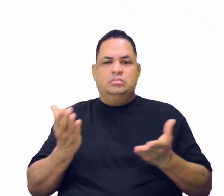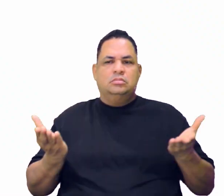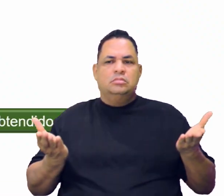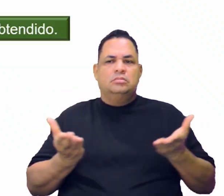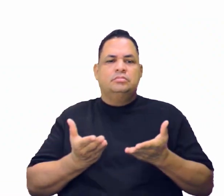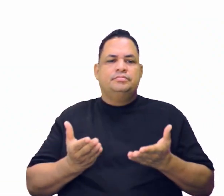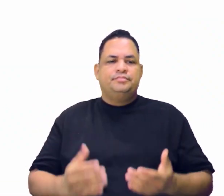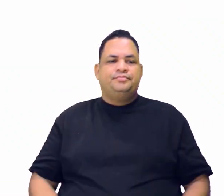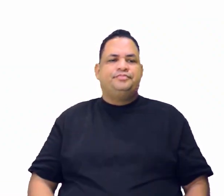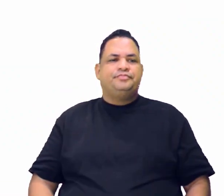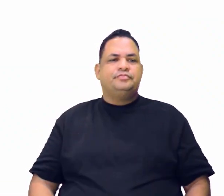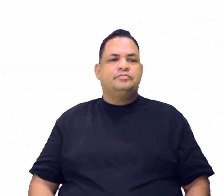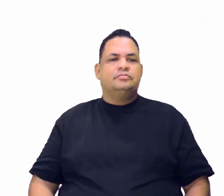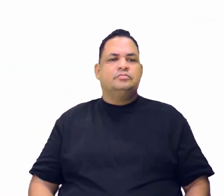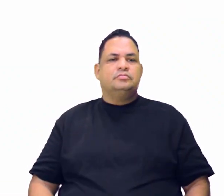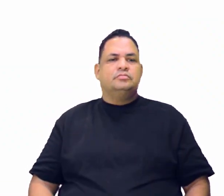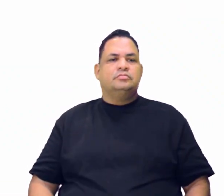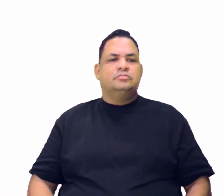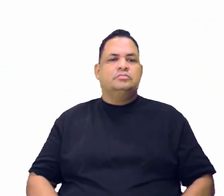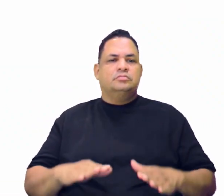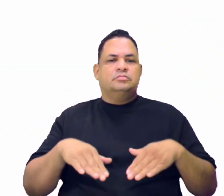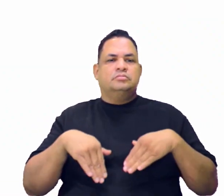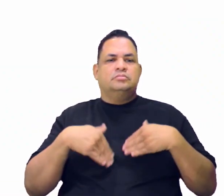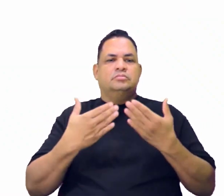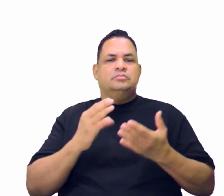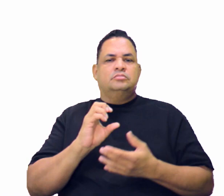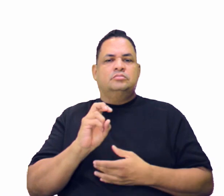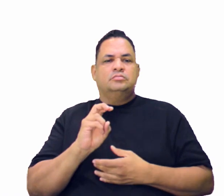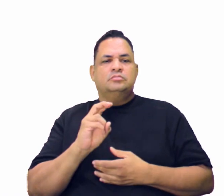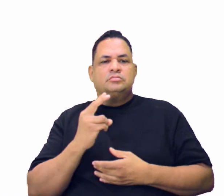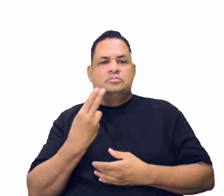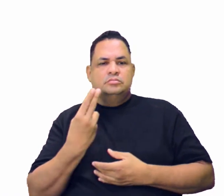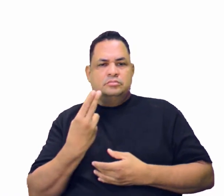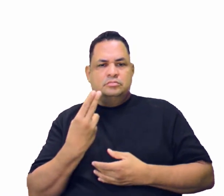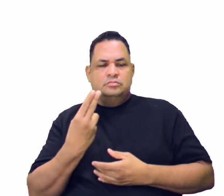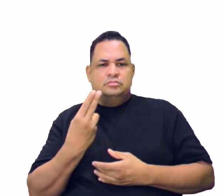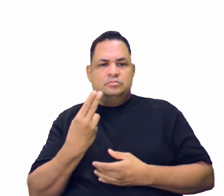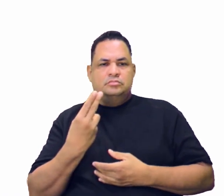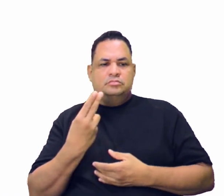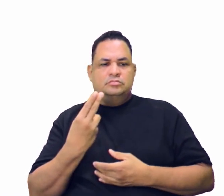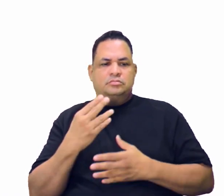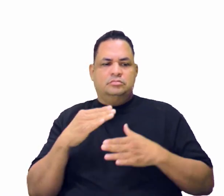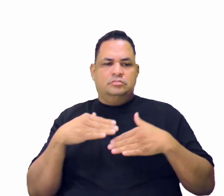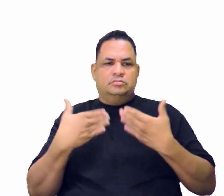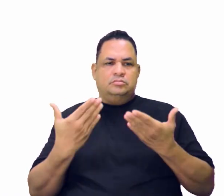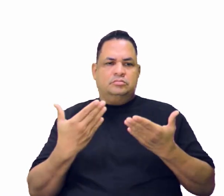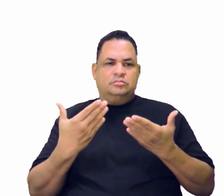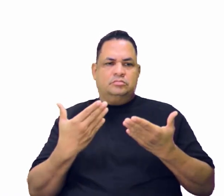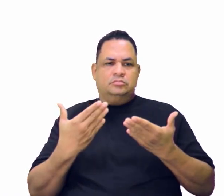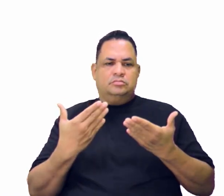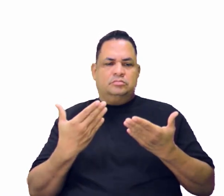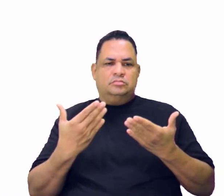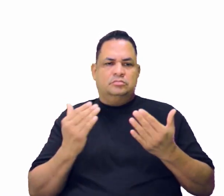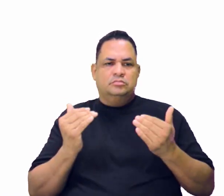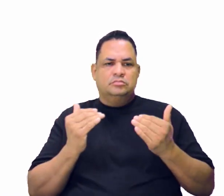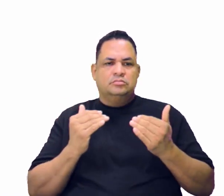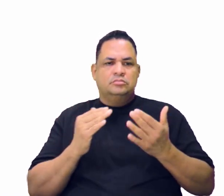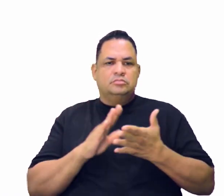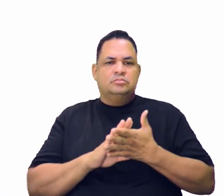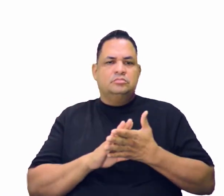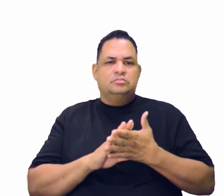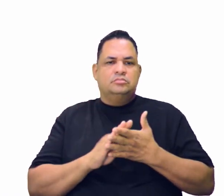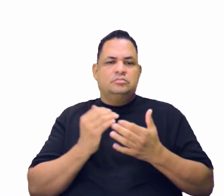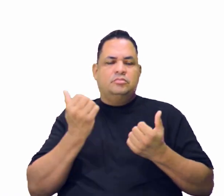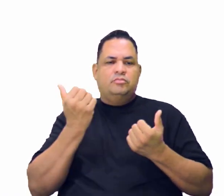Agora, vamos lá. Quando equivale a ou, olha só, nesse caso, o verbo